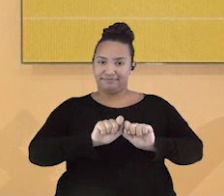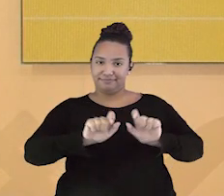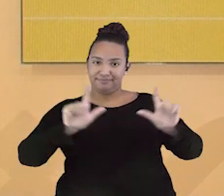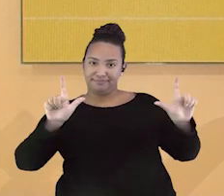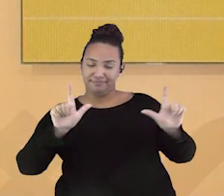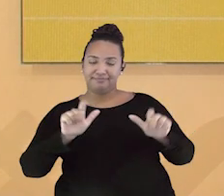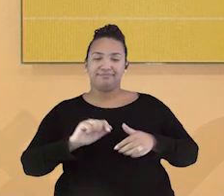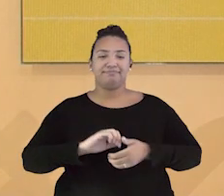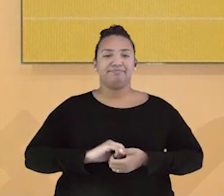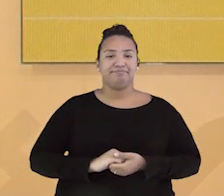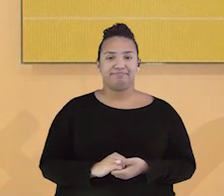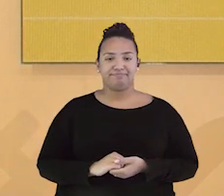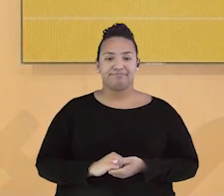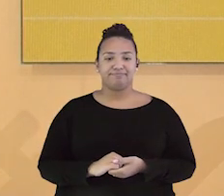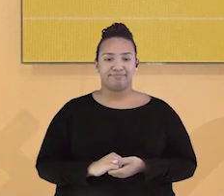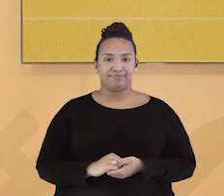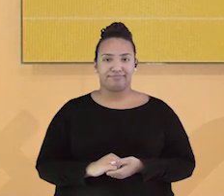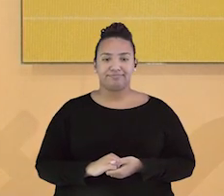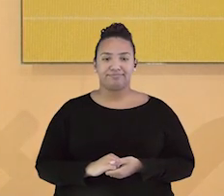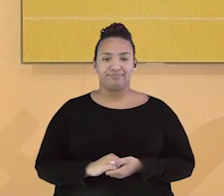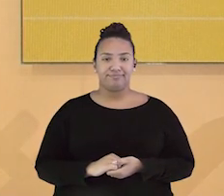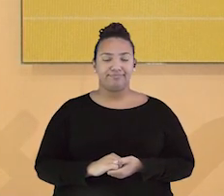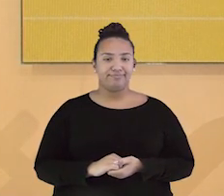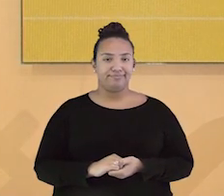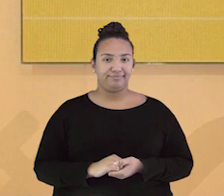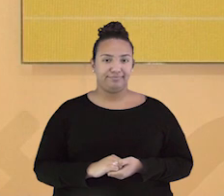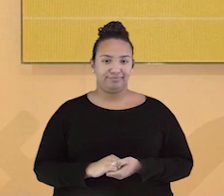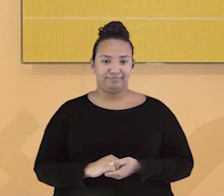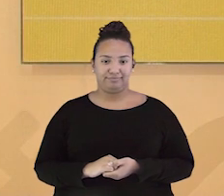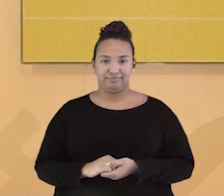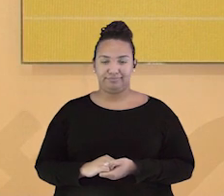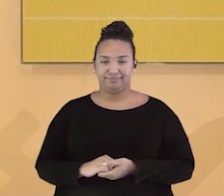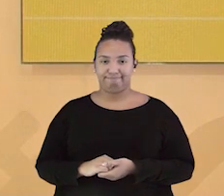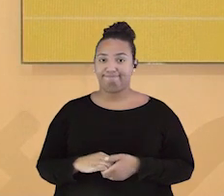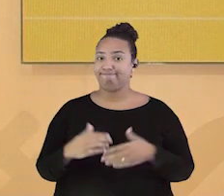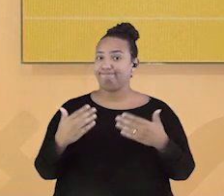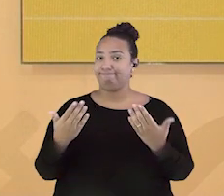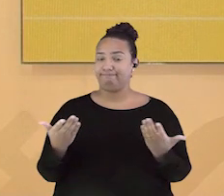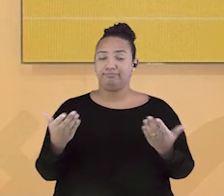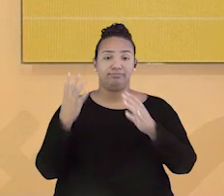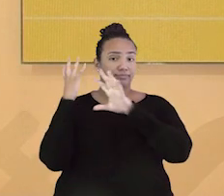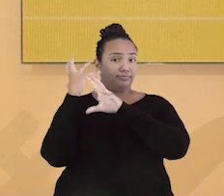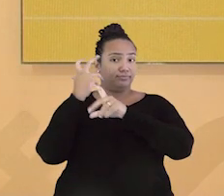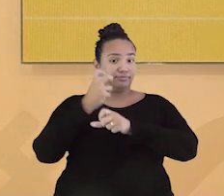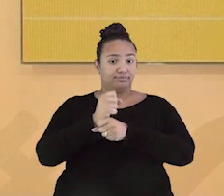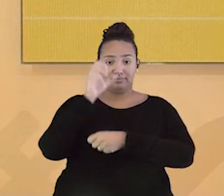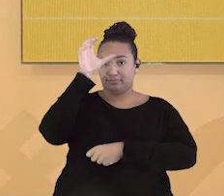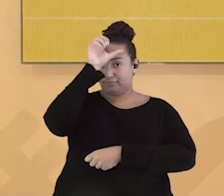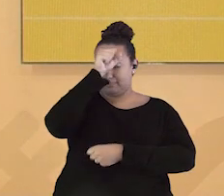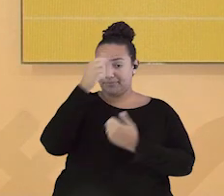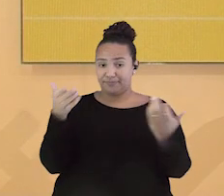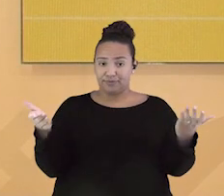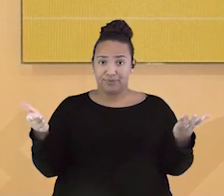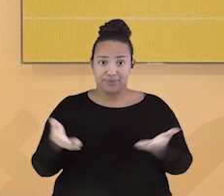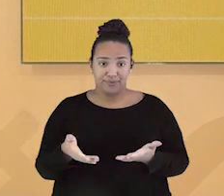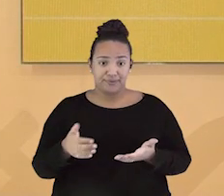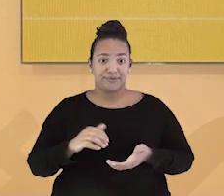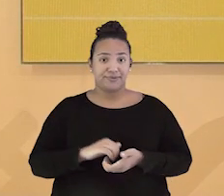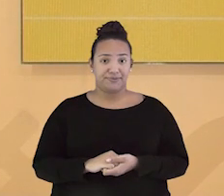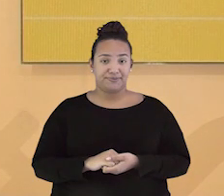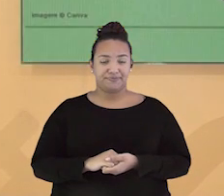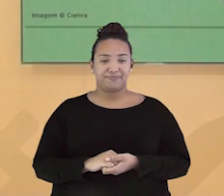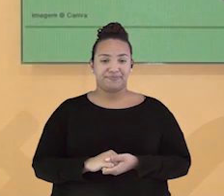sua tela. Bom, que tal revisar o que a gente aprendeu hoje? Está na hora da revisão.